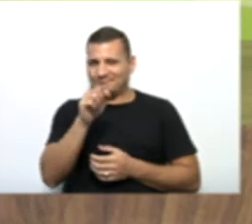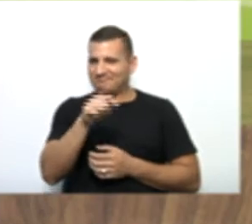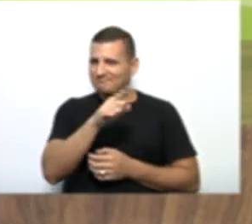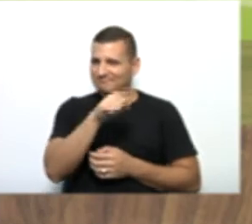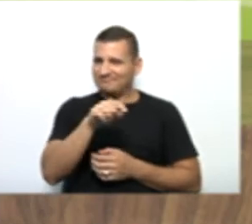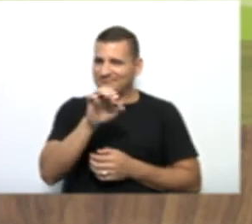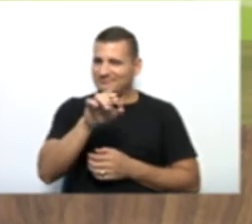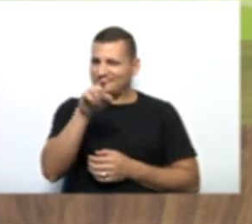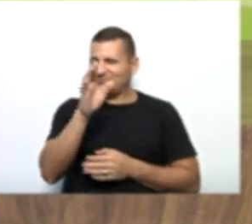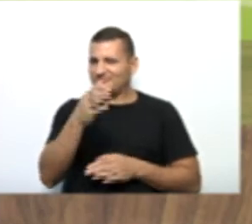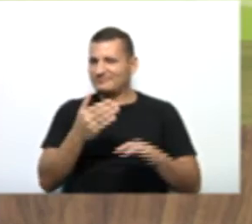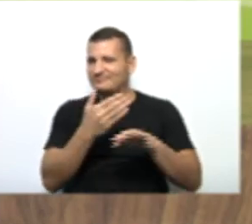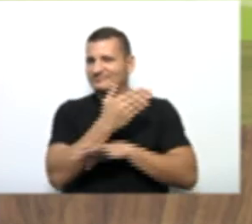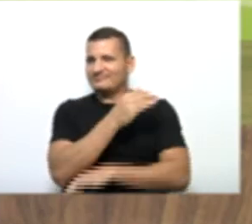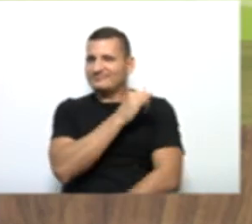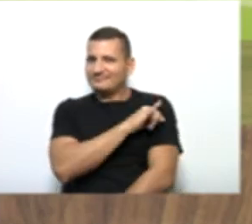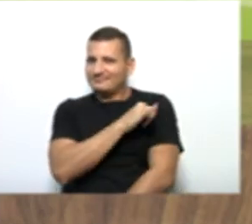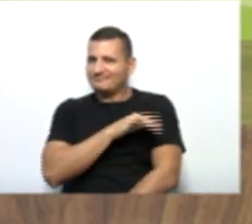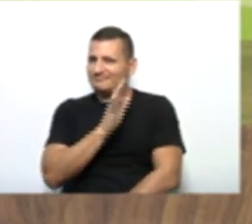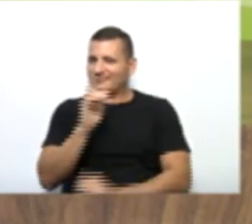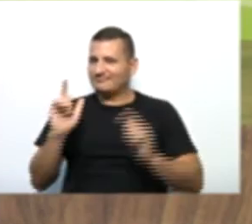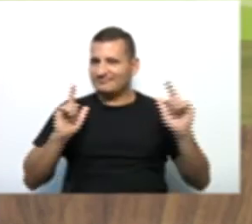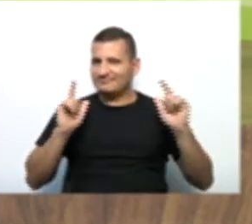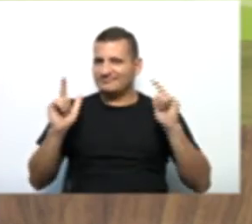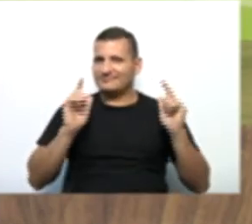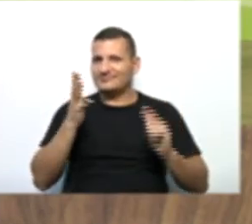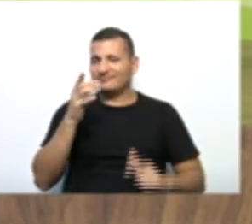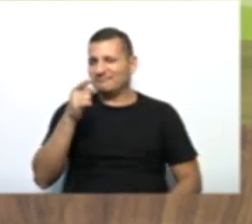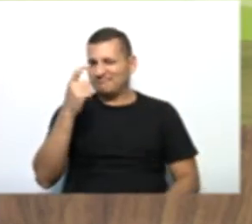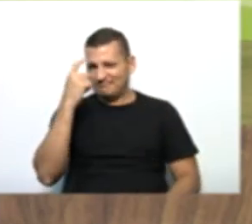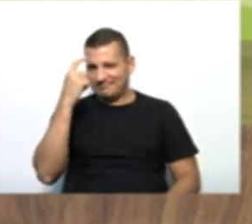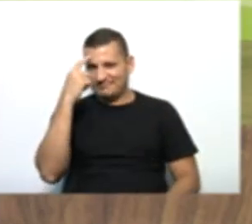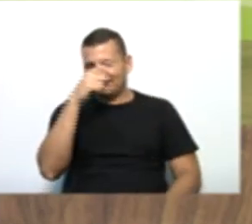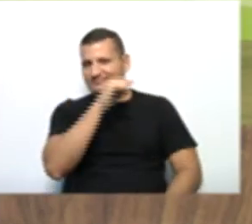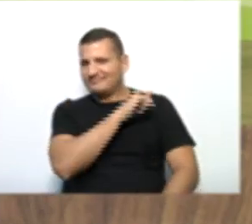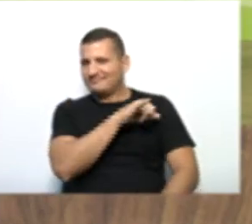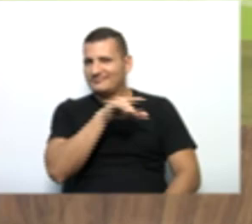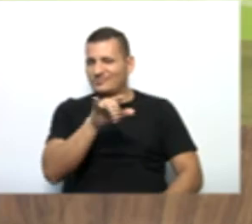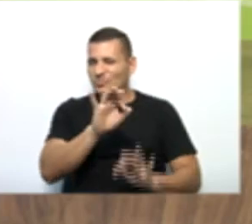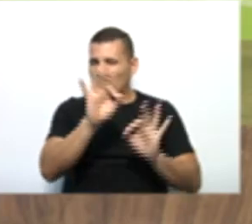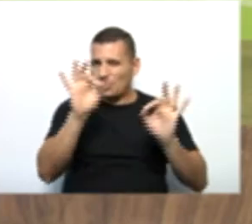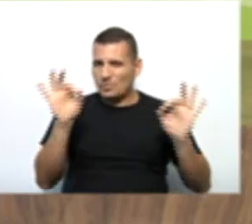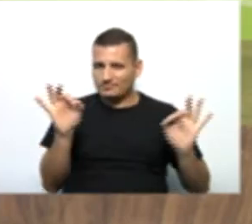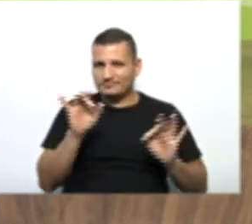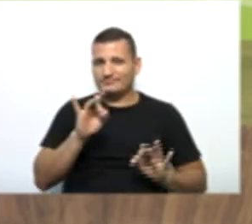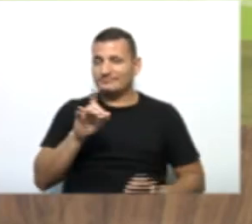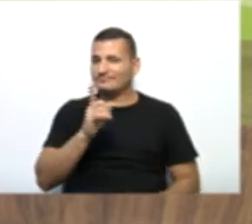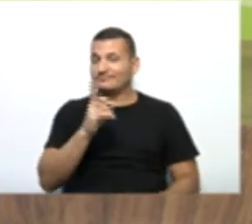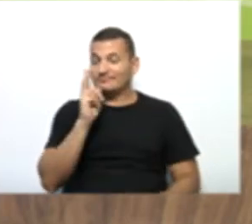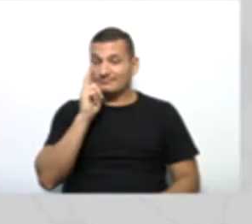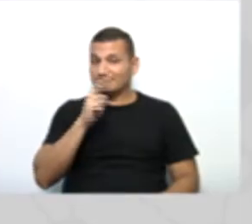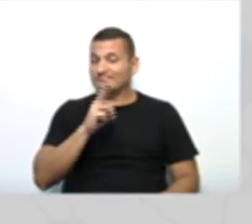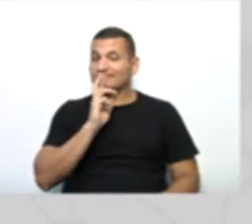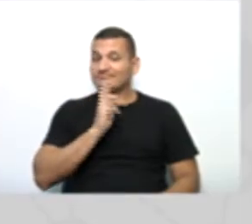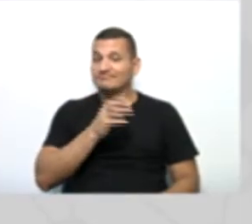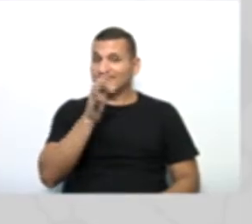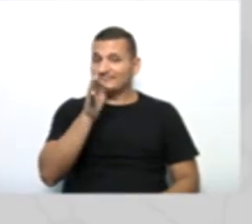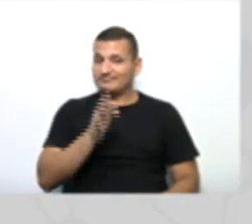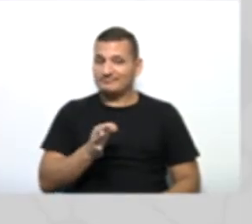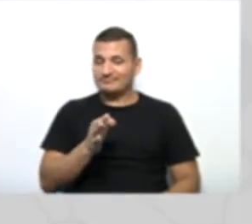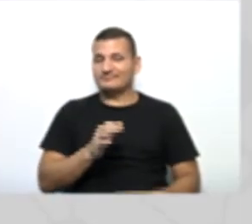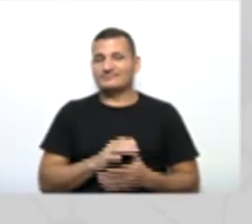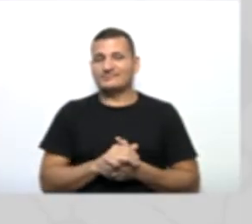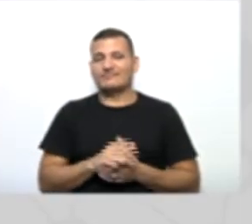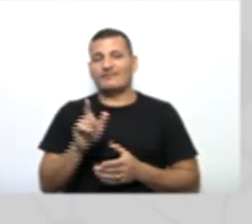foi pro Rio de Janeiro já, né? Você foi curtir a cidade e tá achando que lá é maravilhosa. Não, meu filho. Olha a resposta lá, a resposta certa lá no quadro, ó.